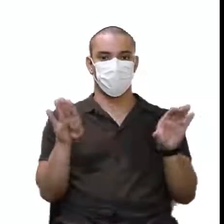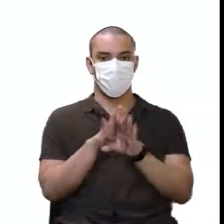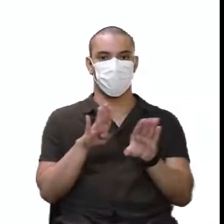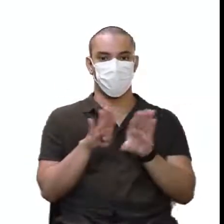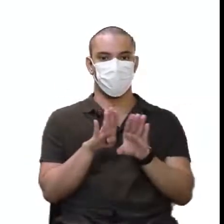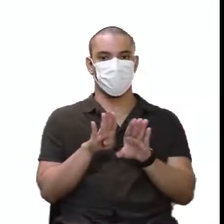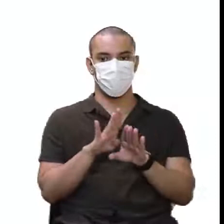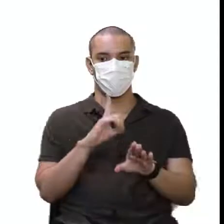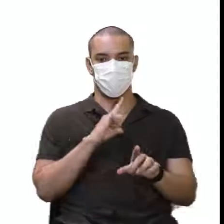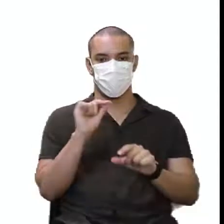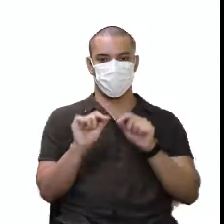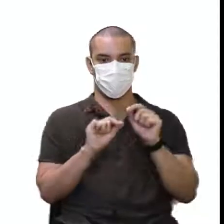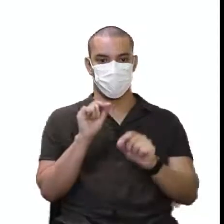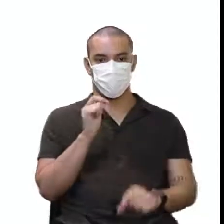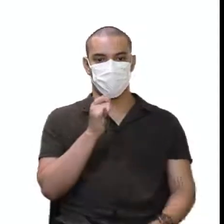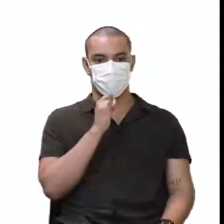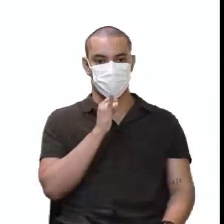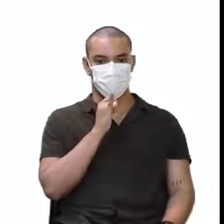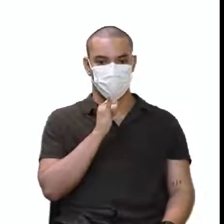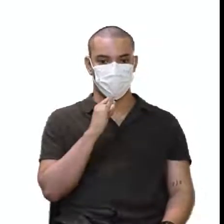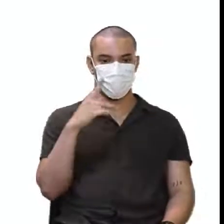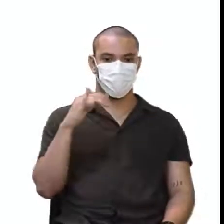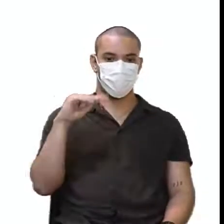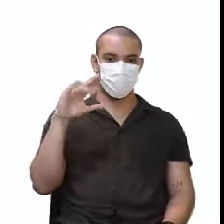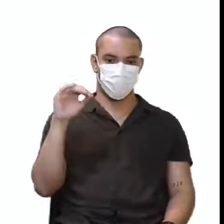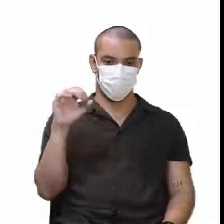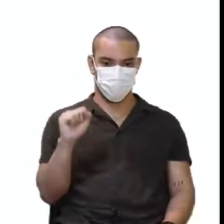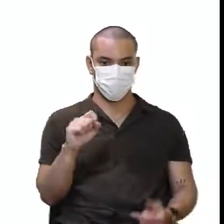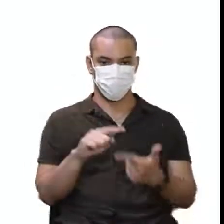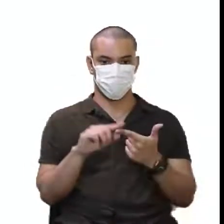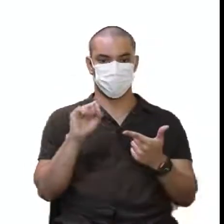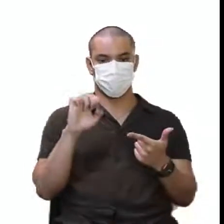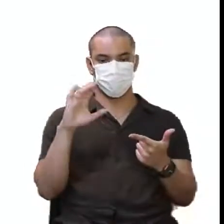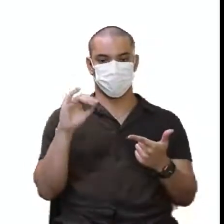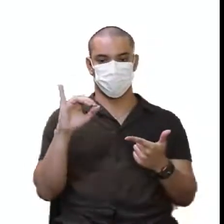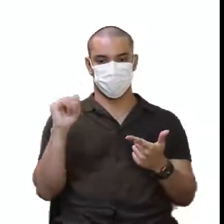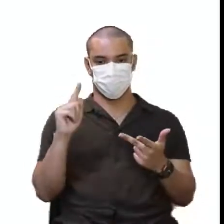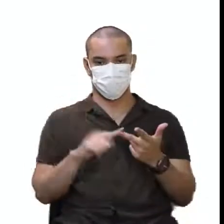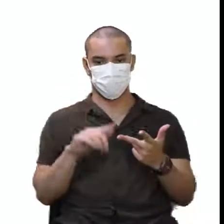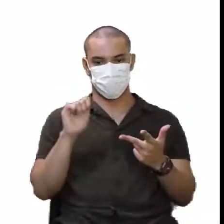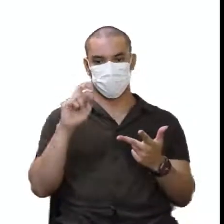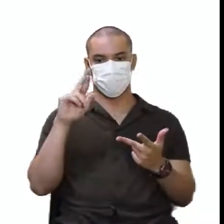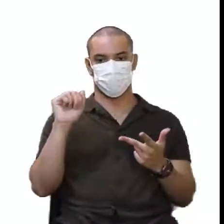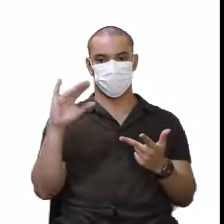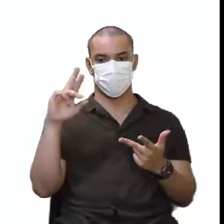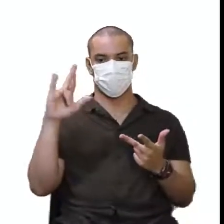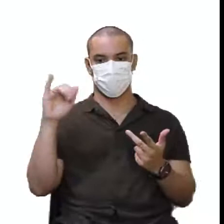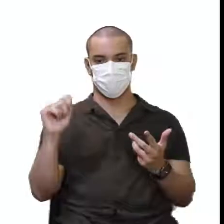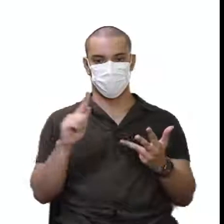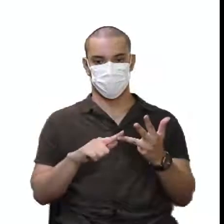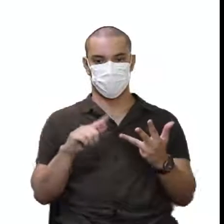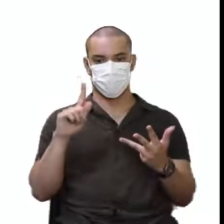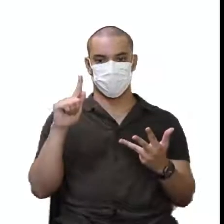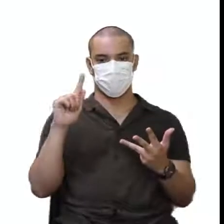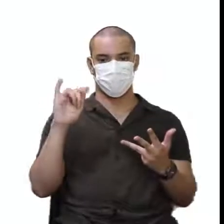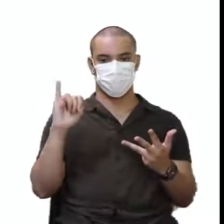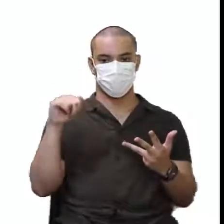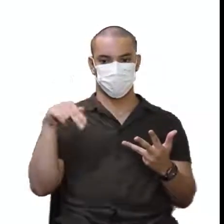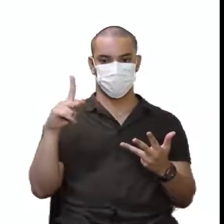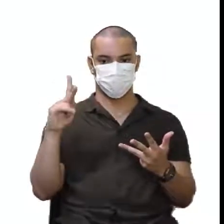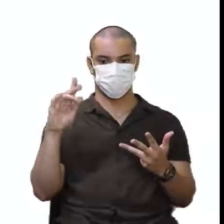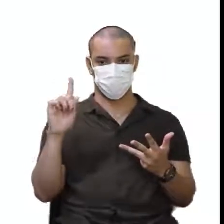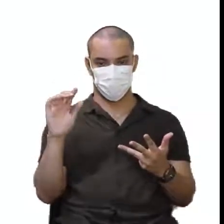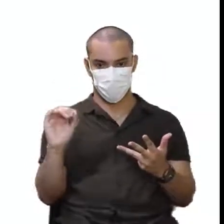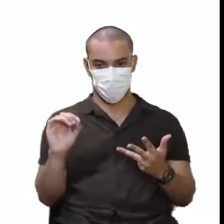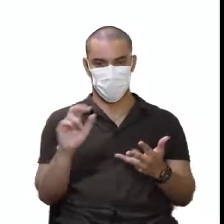ter entre esses exemplares aqui, o pinus, a sequoia, a araucária, o ginkgo biloba, todas